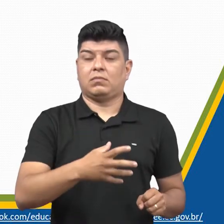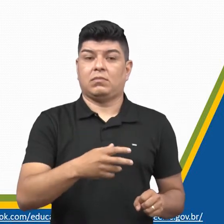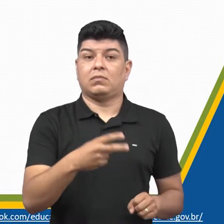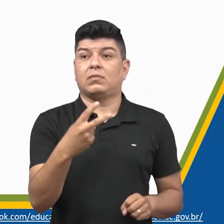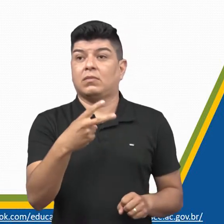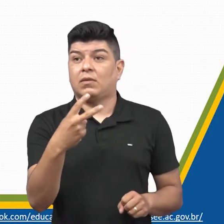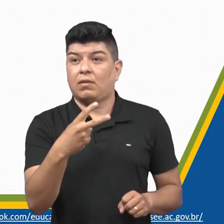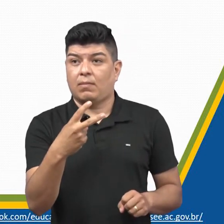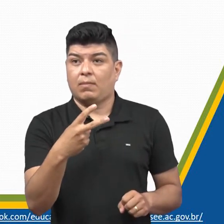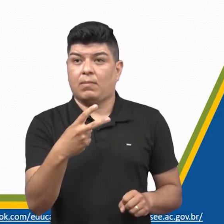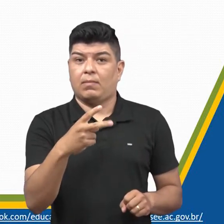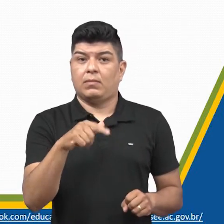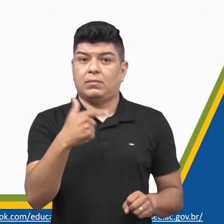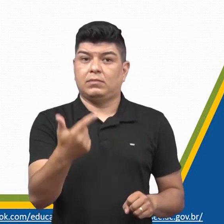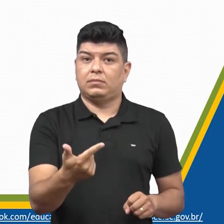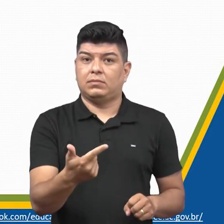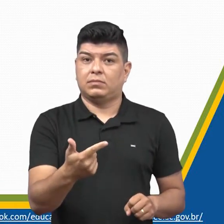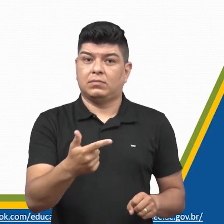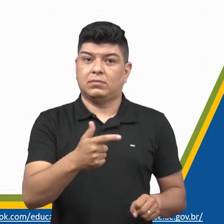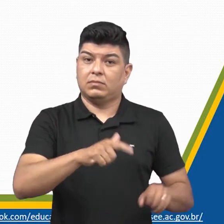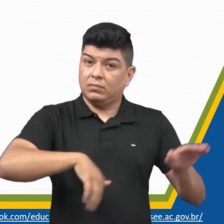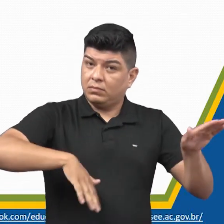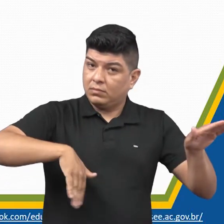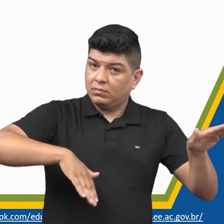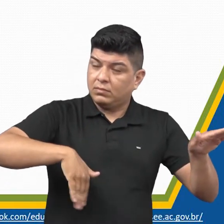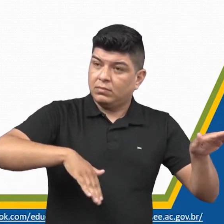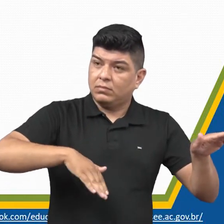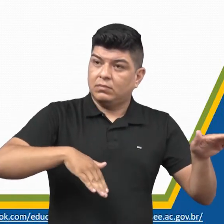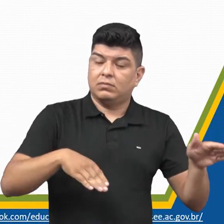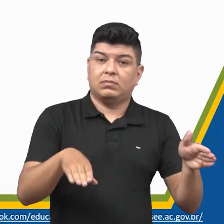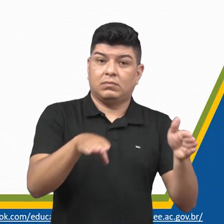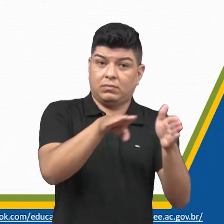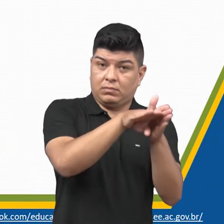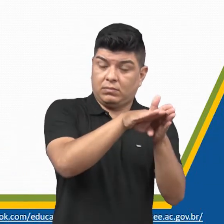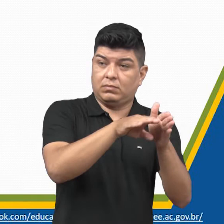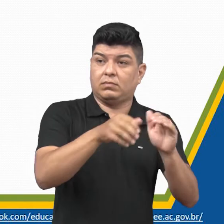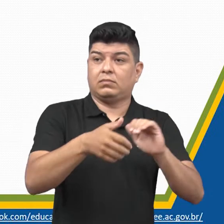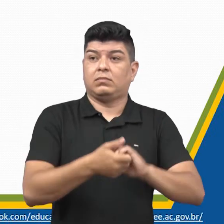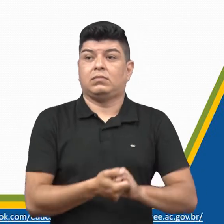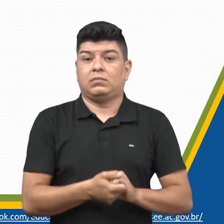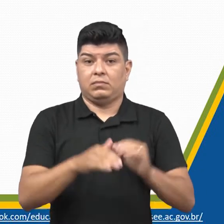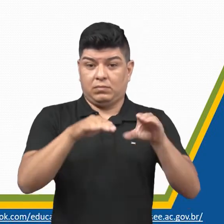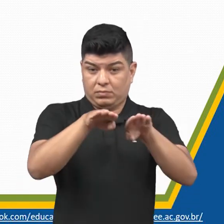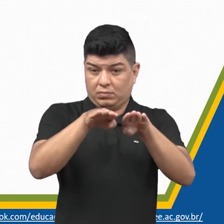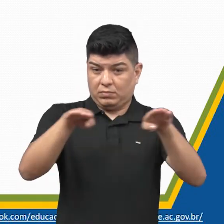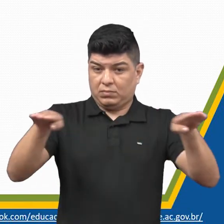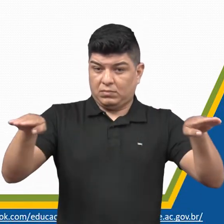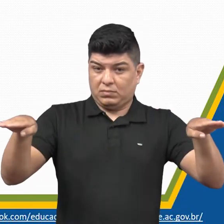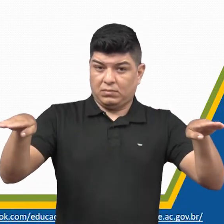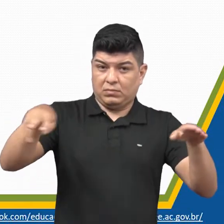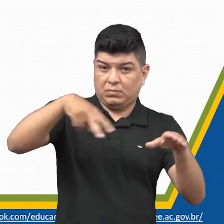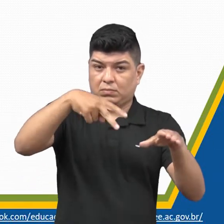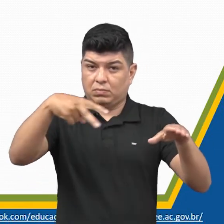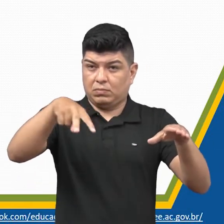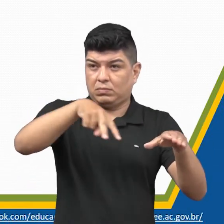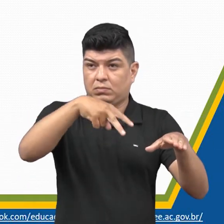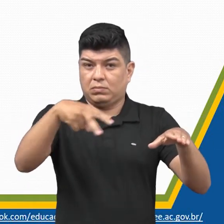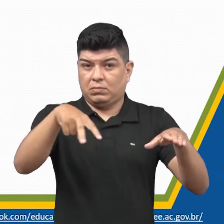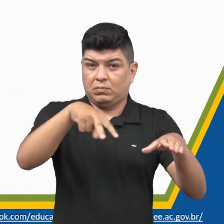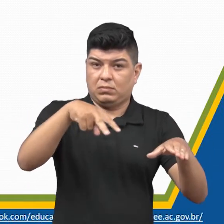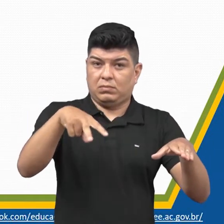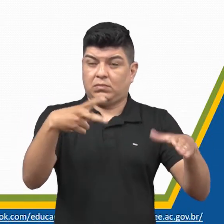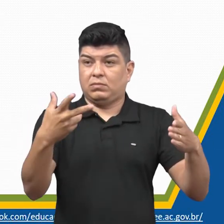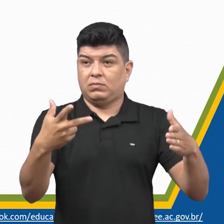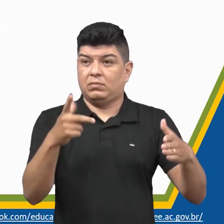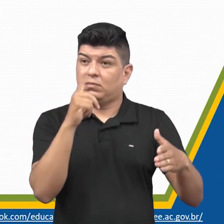Assim, logo ao cair, nadou até a borda do copo. Como a superfície era muito lisa e suas asas estavam